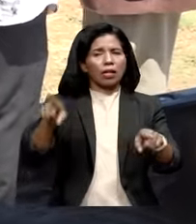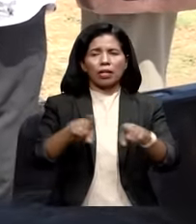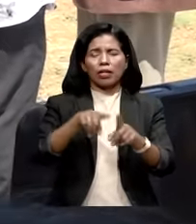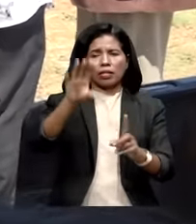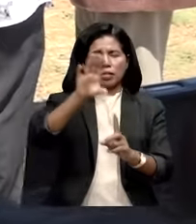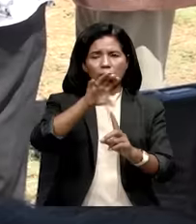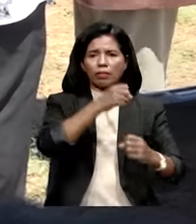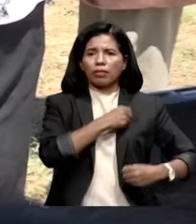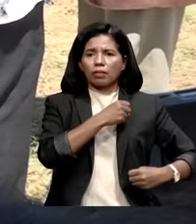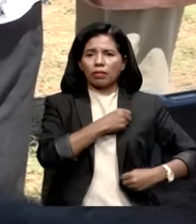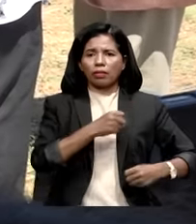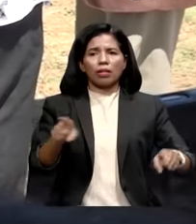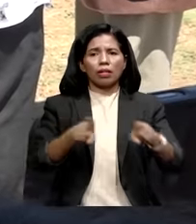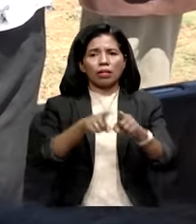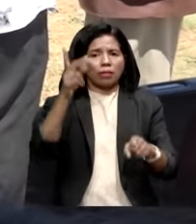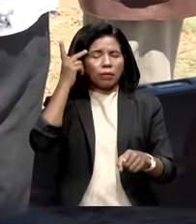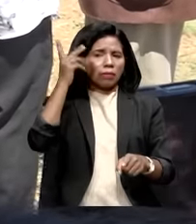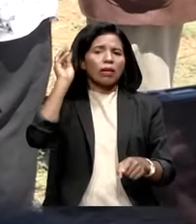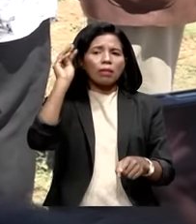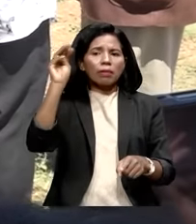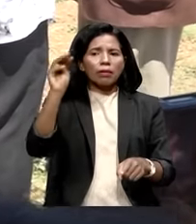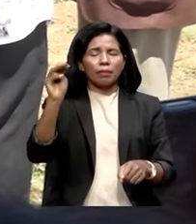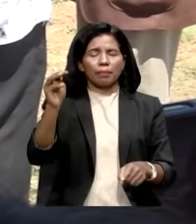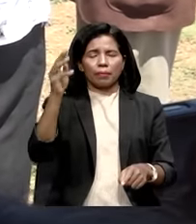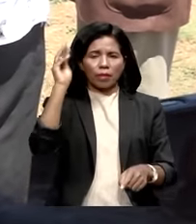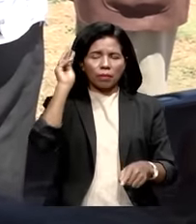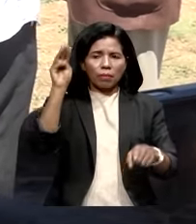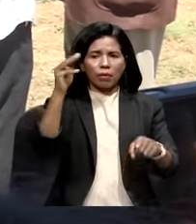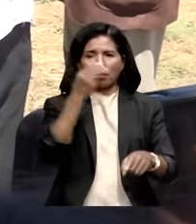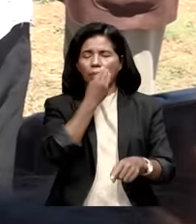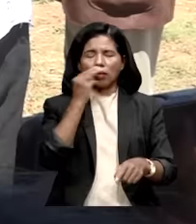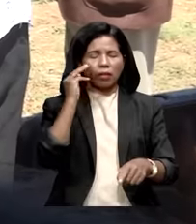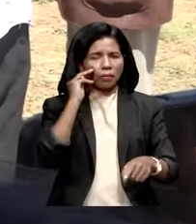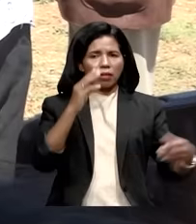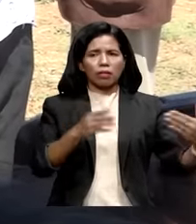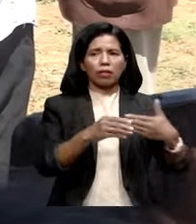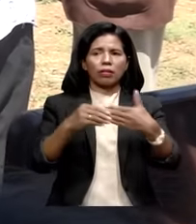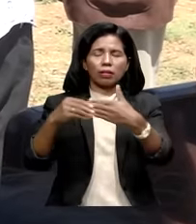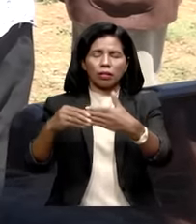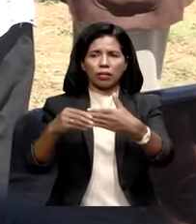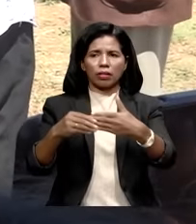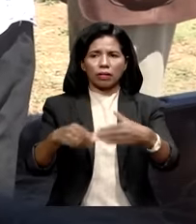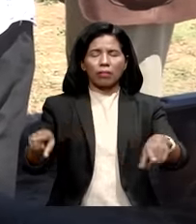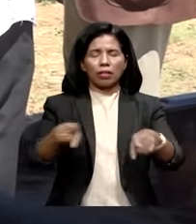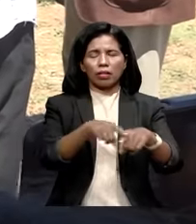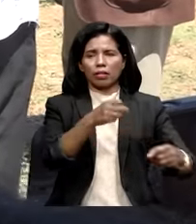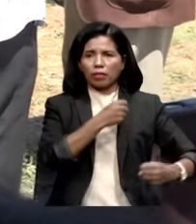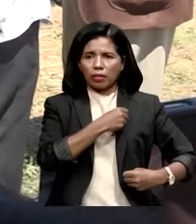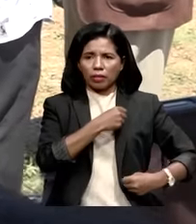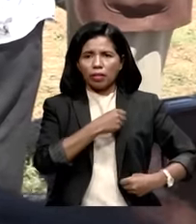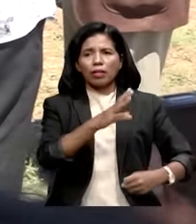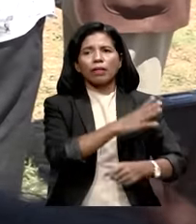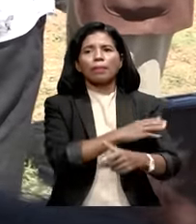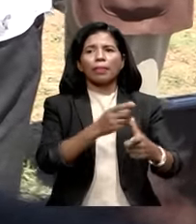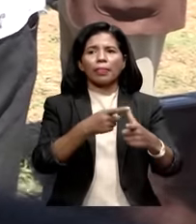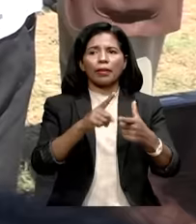falentil, atualmente primeiro-ministro, mão Mari, nuda fundador, dia fundador das falentil, o